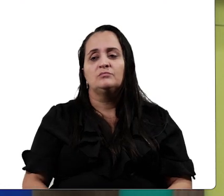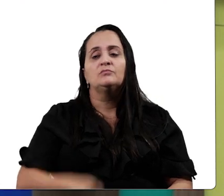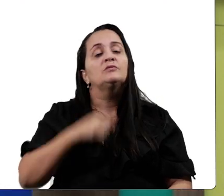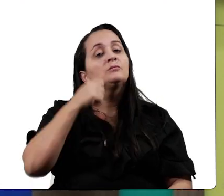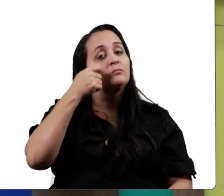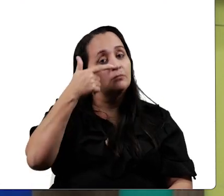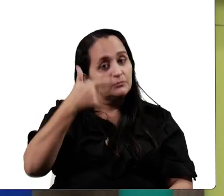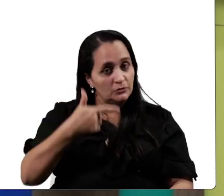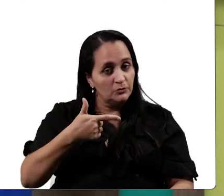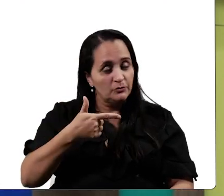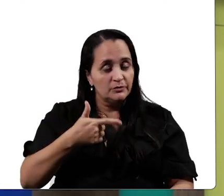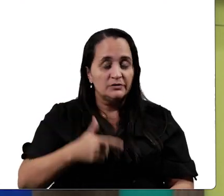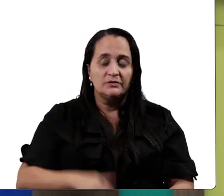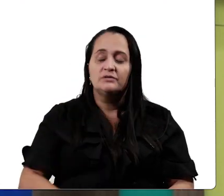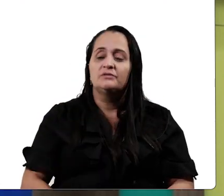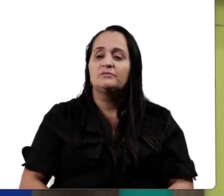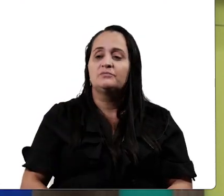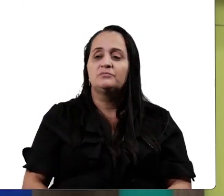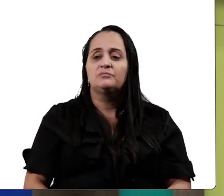mais